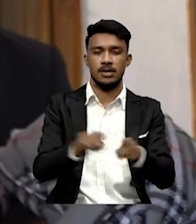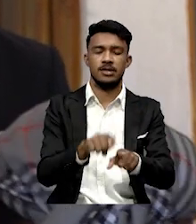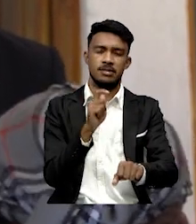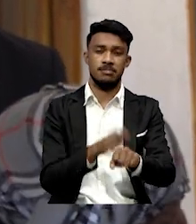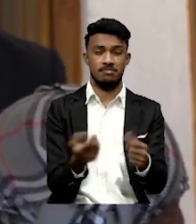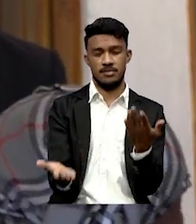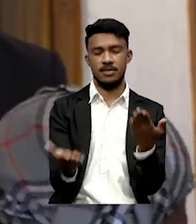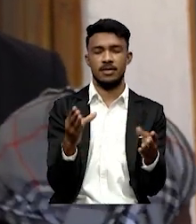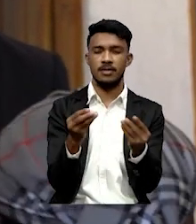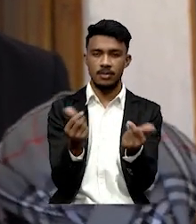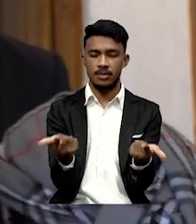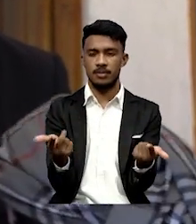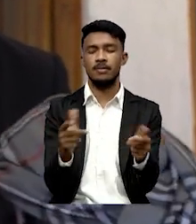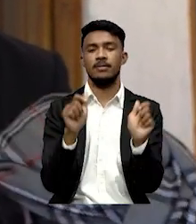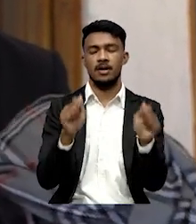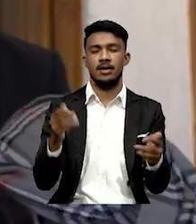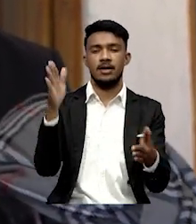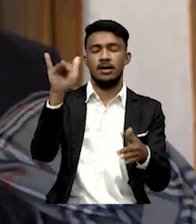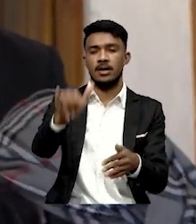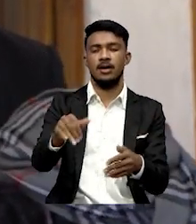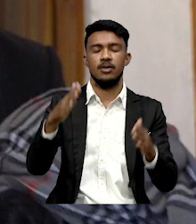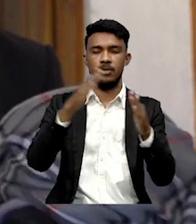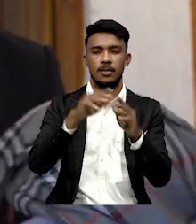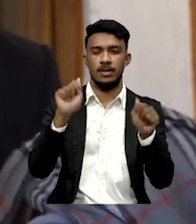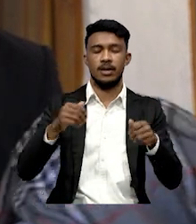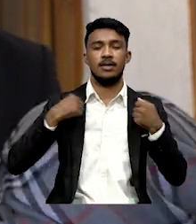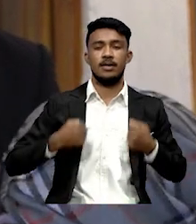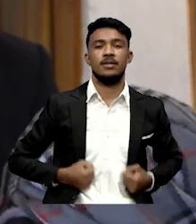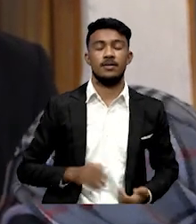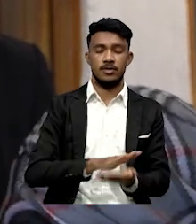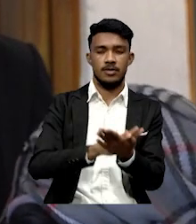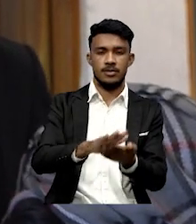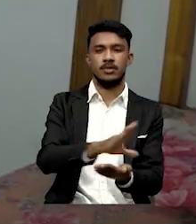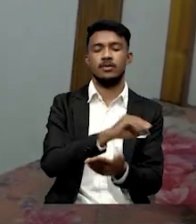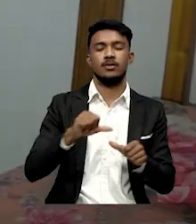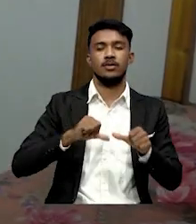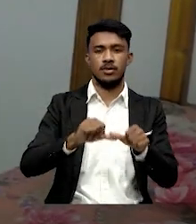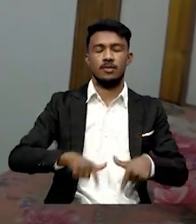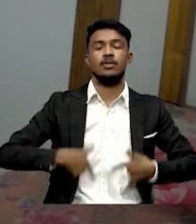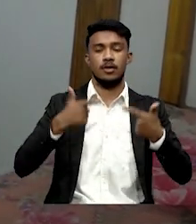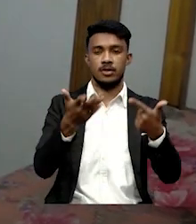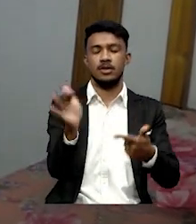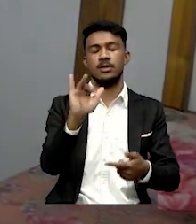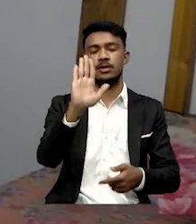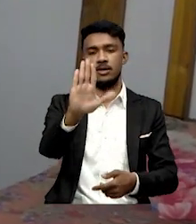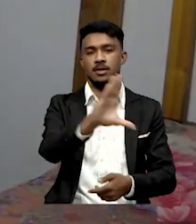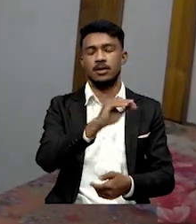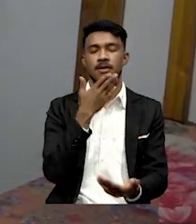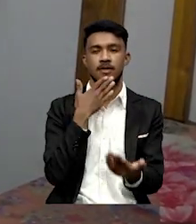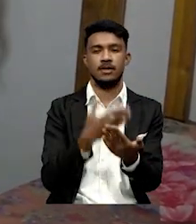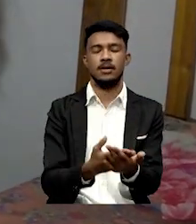para que si era nebe makale u masarne saudável o de nebe le continua mores si era nebe unemos